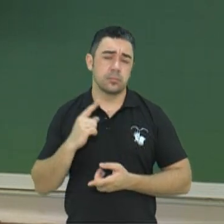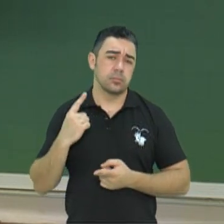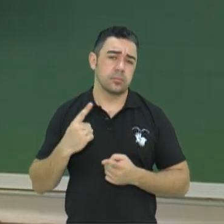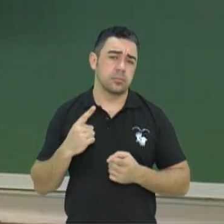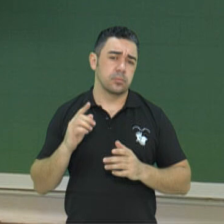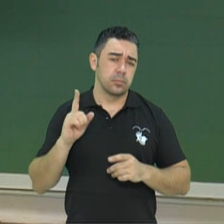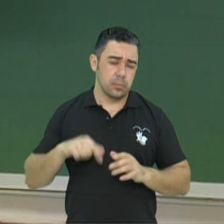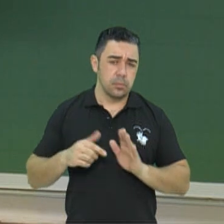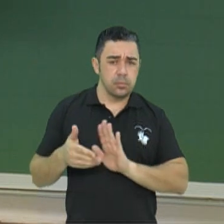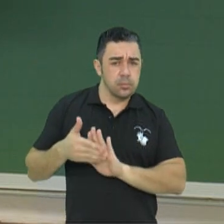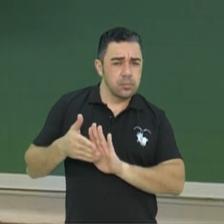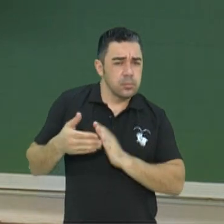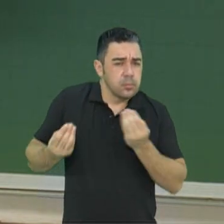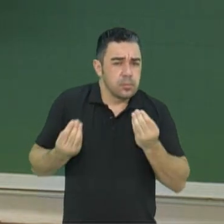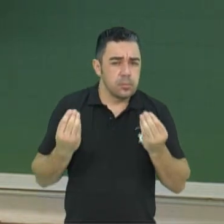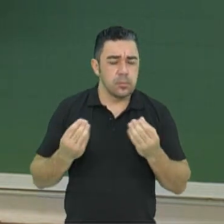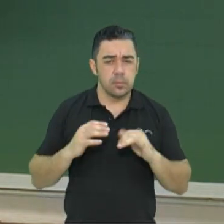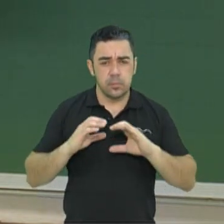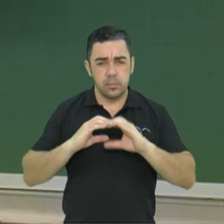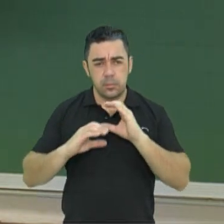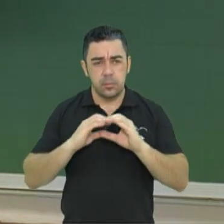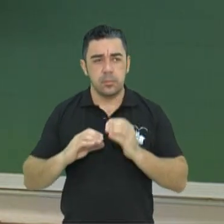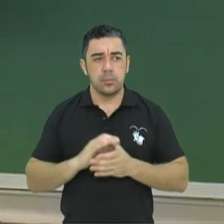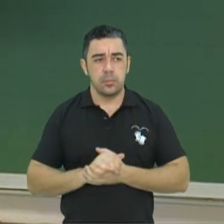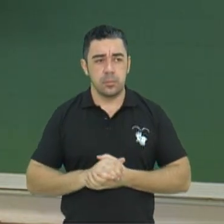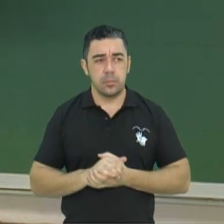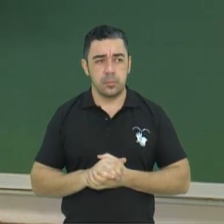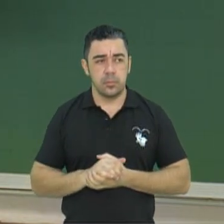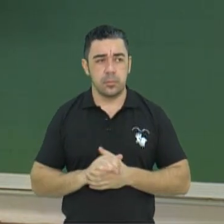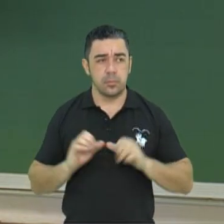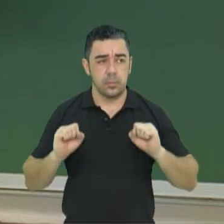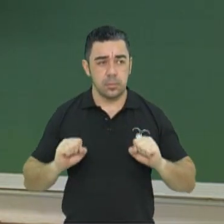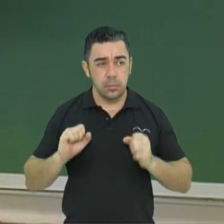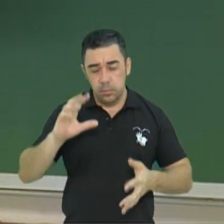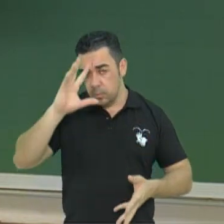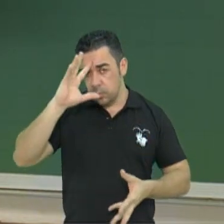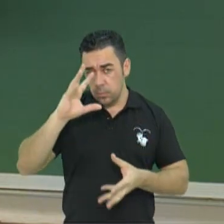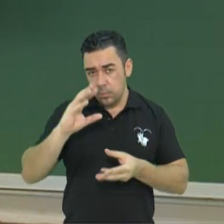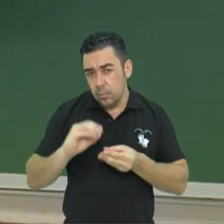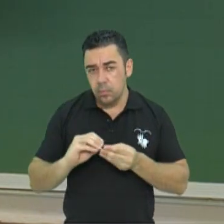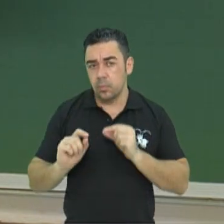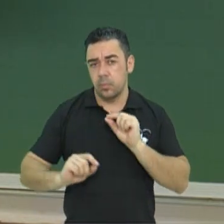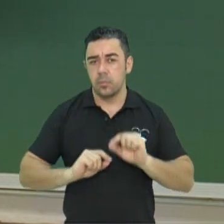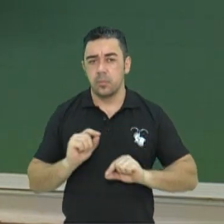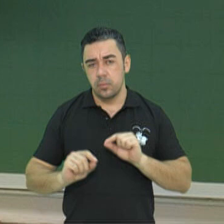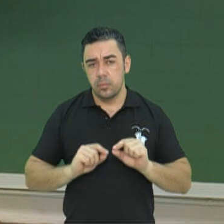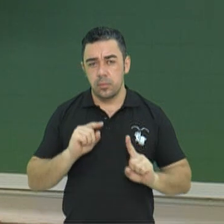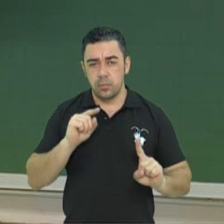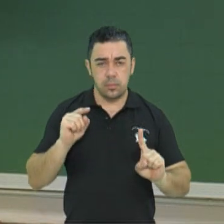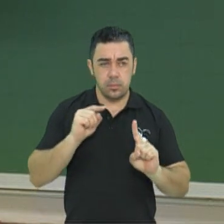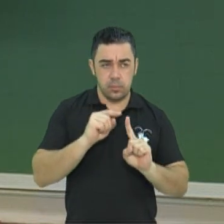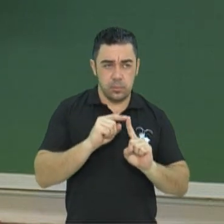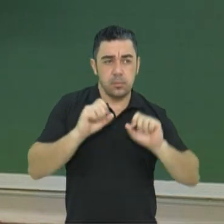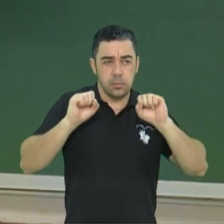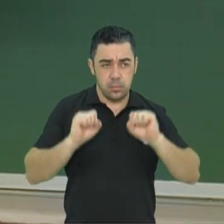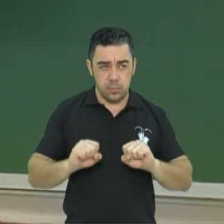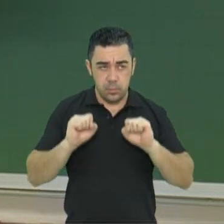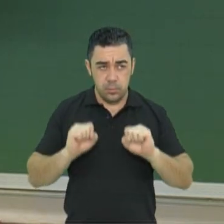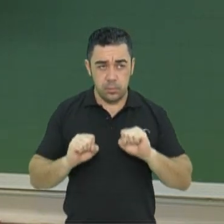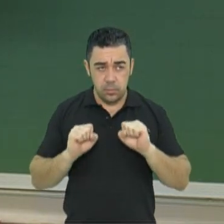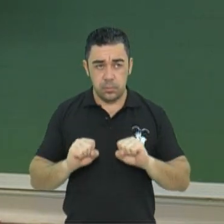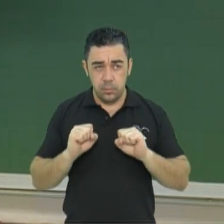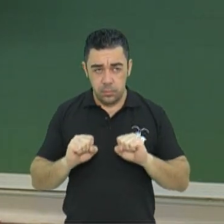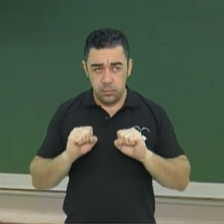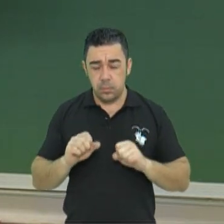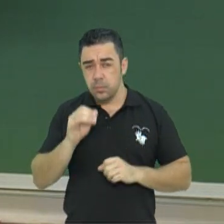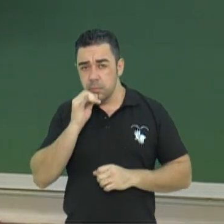propósito comunicativo. Então, nós podemos entender que o objetivo pode ser